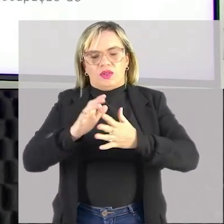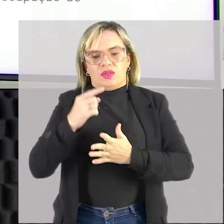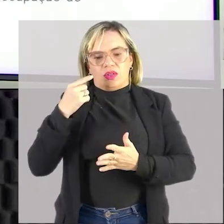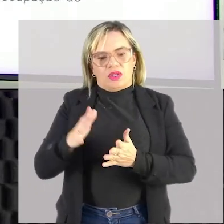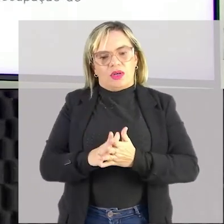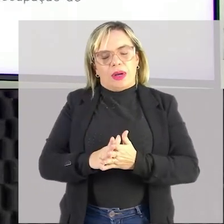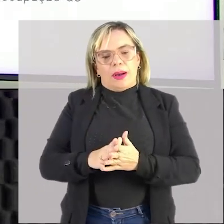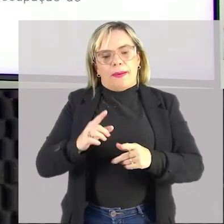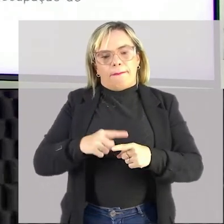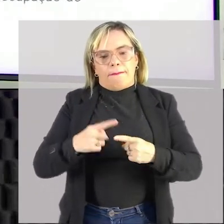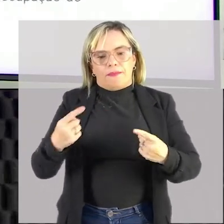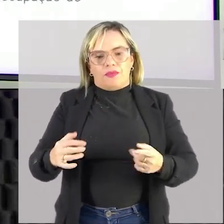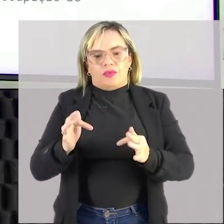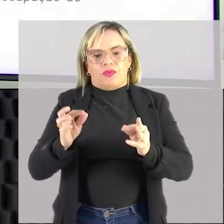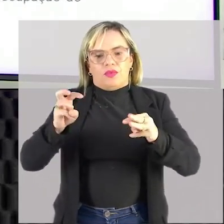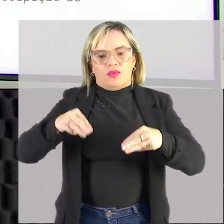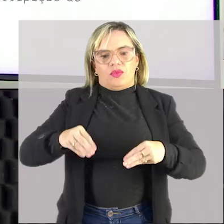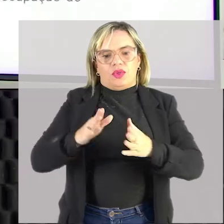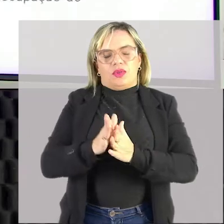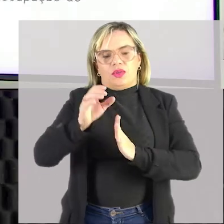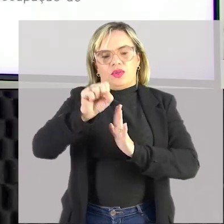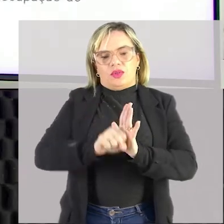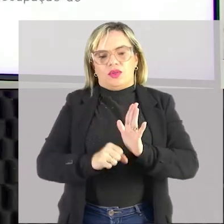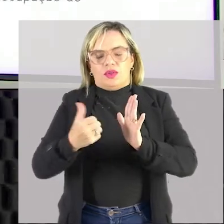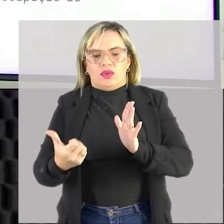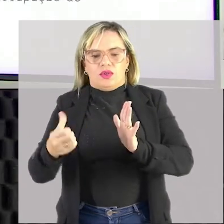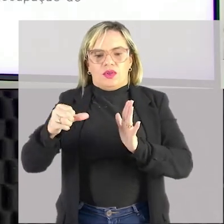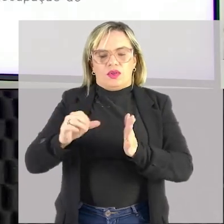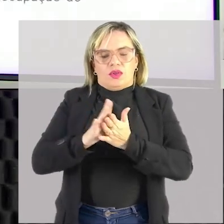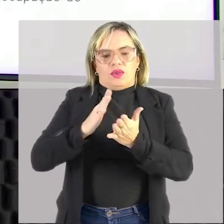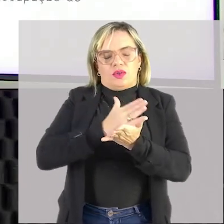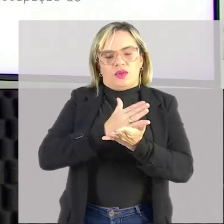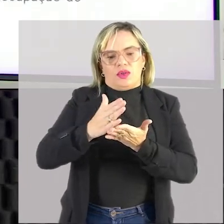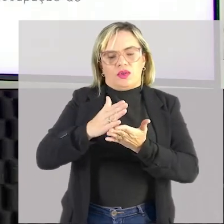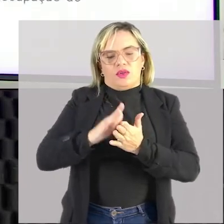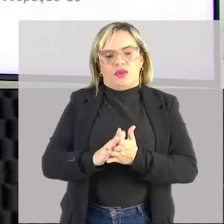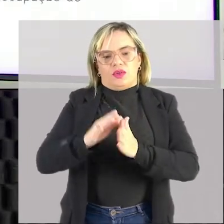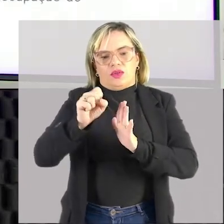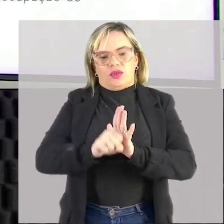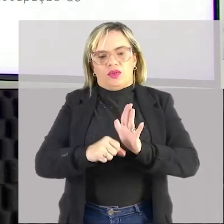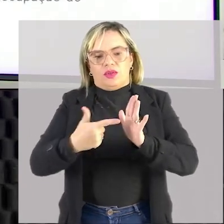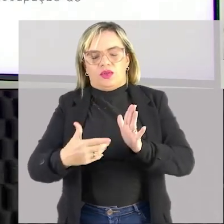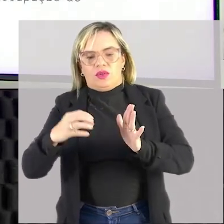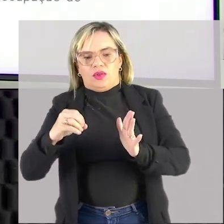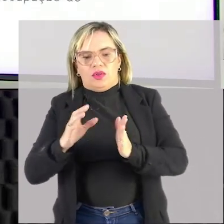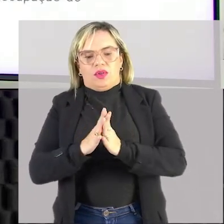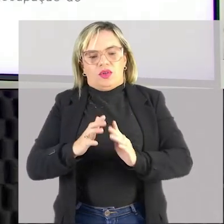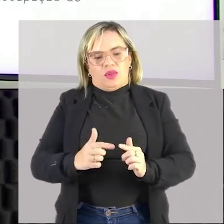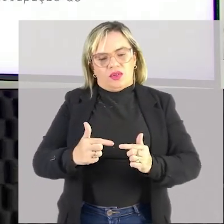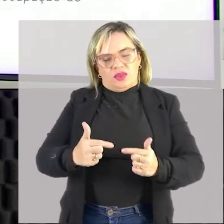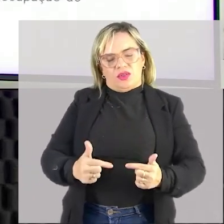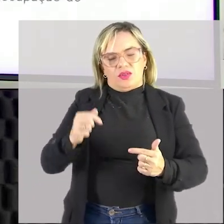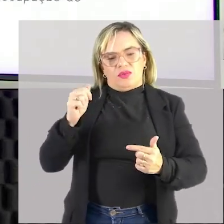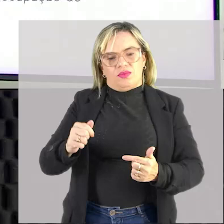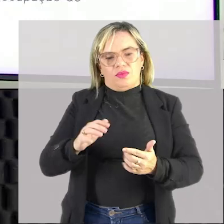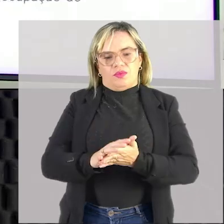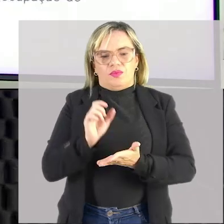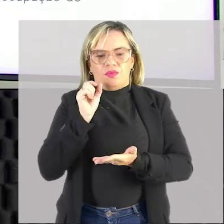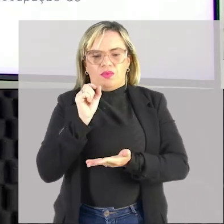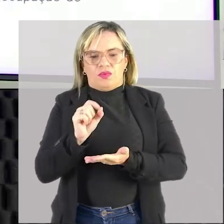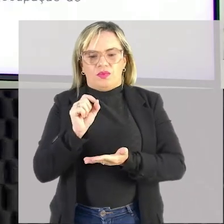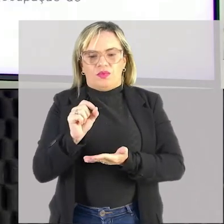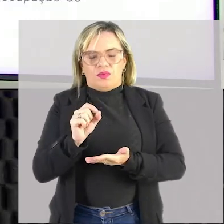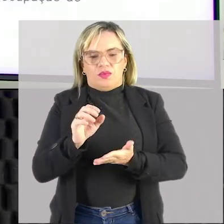você tem, já no finalzinho do século XIX, já no início do século XX, essa tentativa de